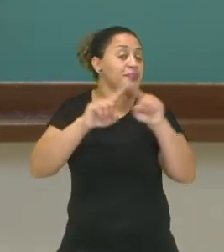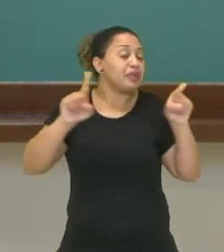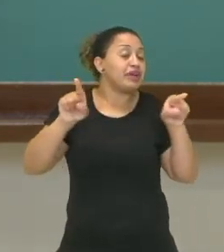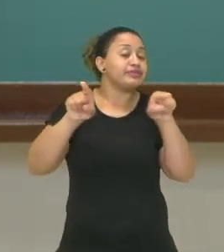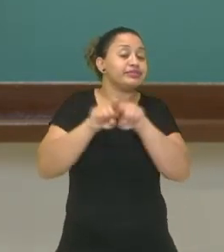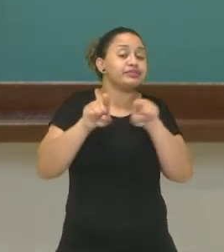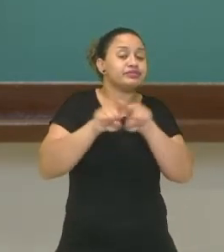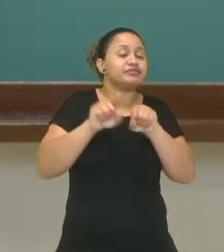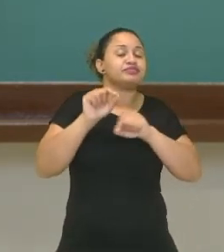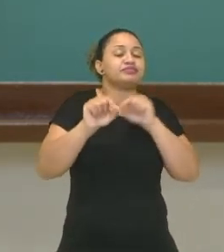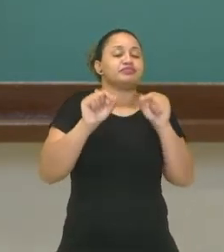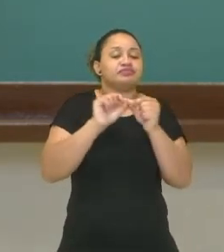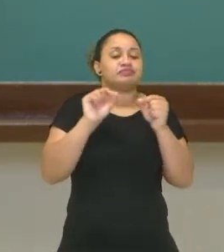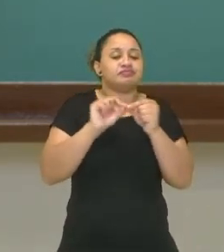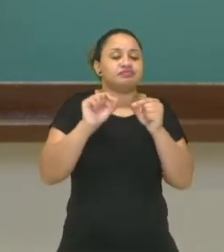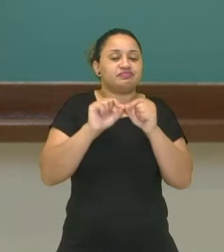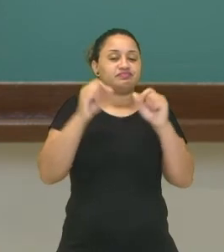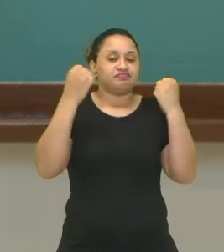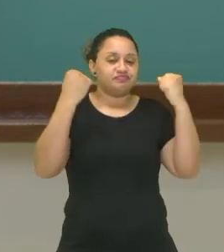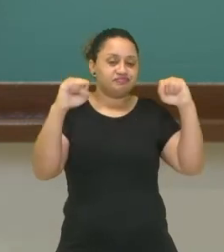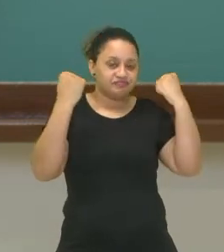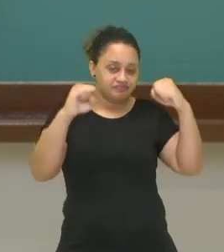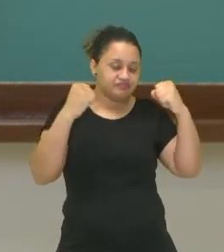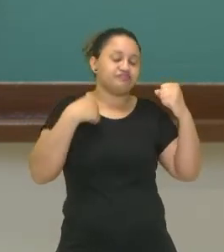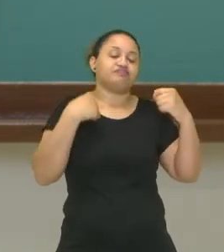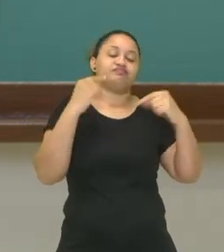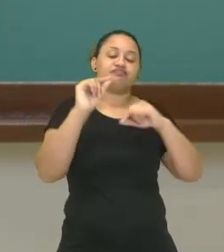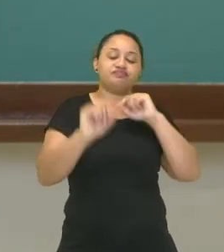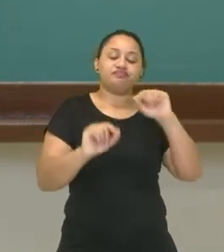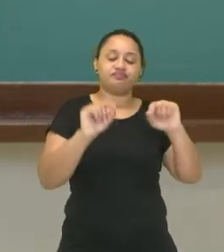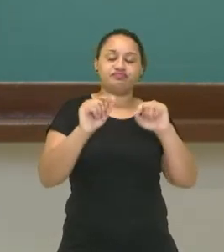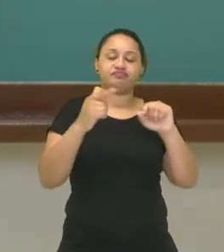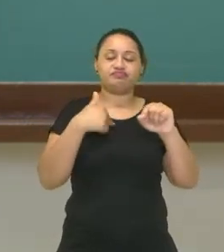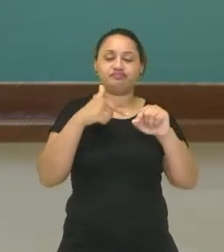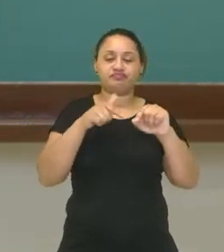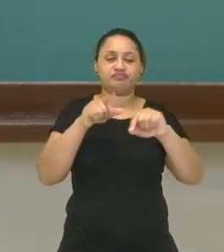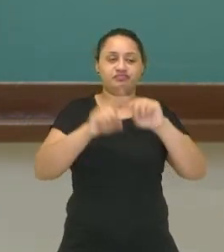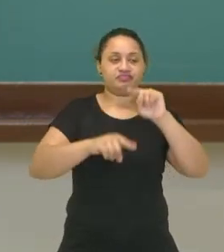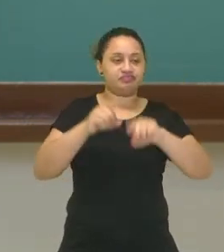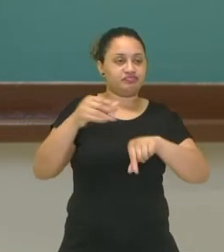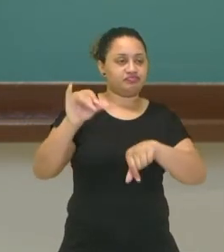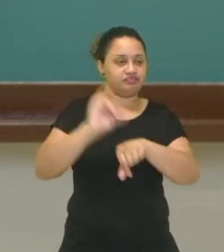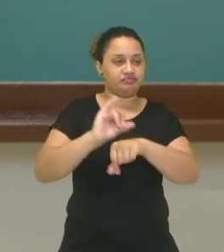também realizavam exercícios ginásticos em aparelhos.